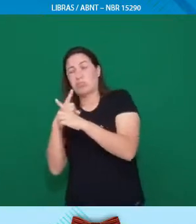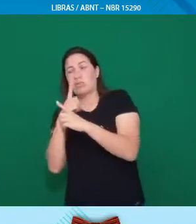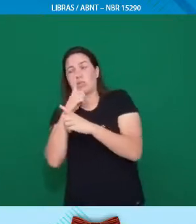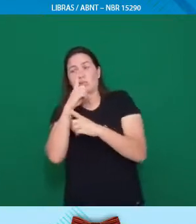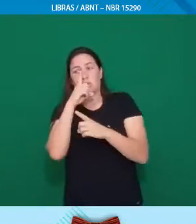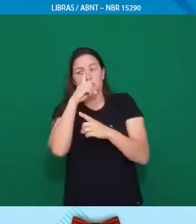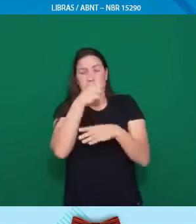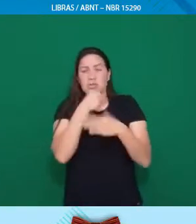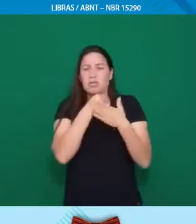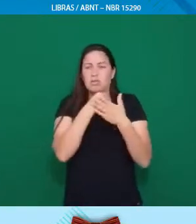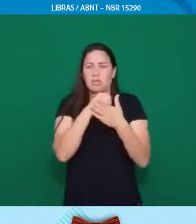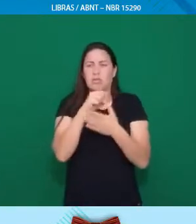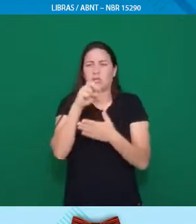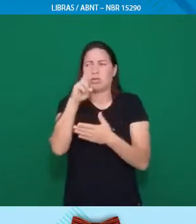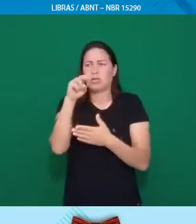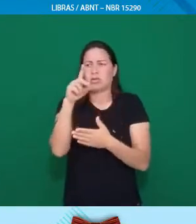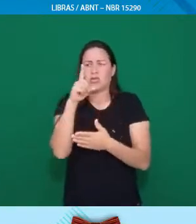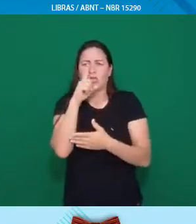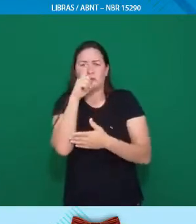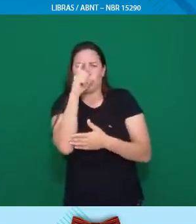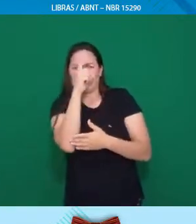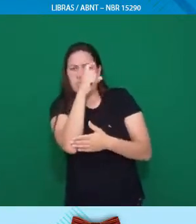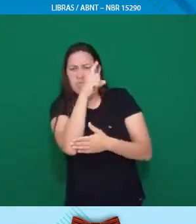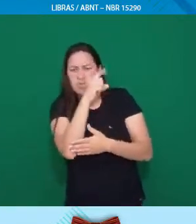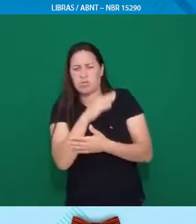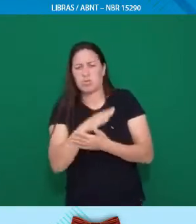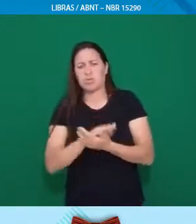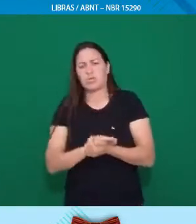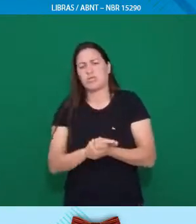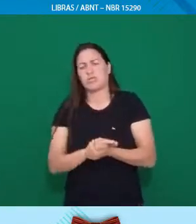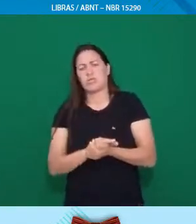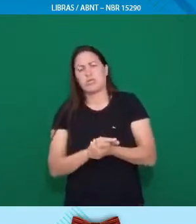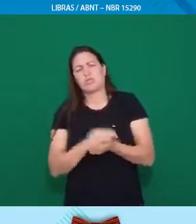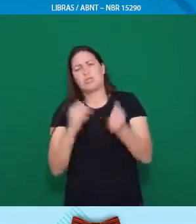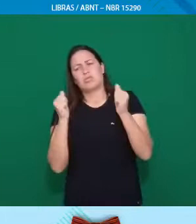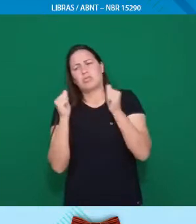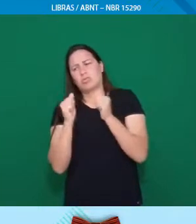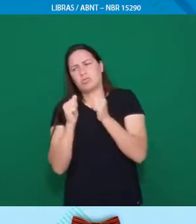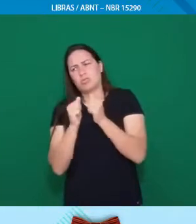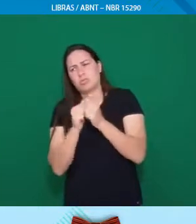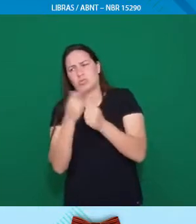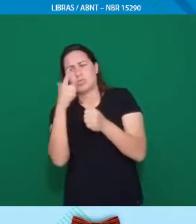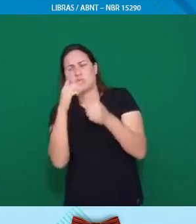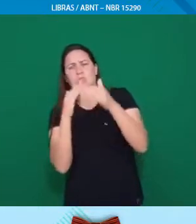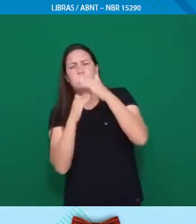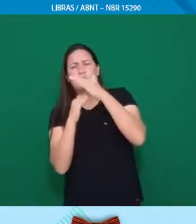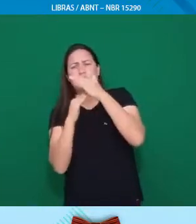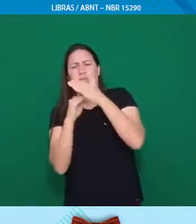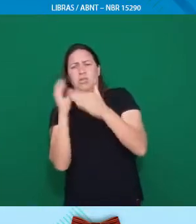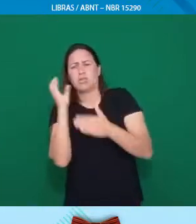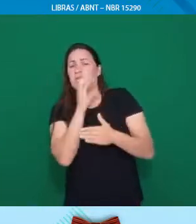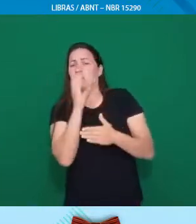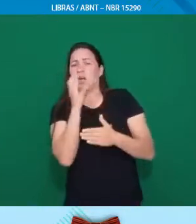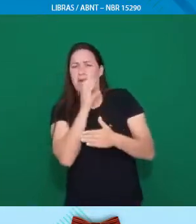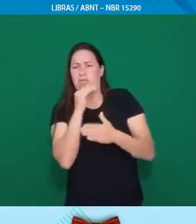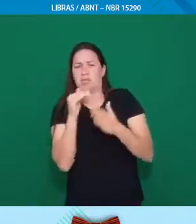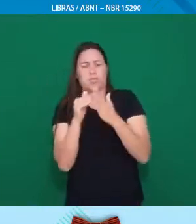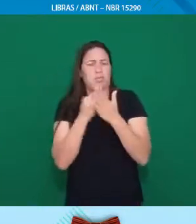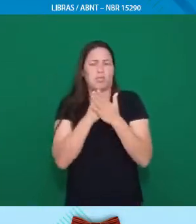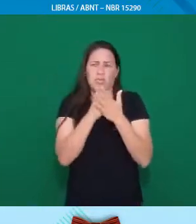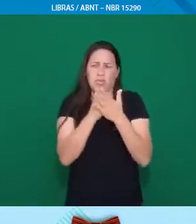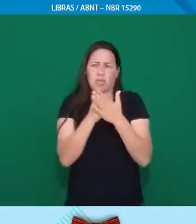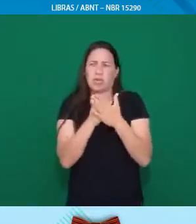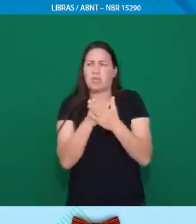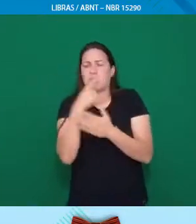com riscos ocorrer nunca me dia dificuldade a gente já tá não tem mais aquela agilidade e